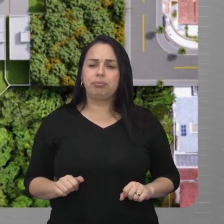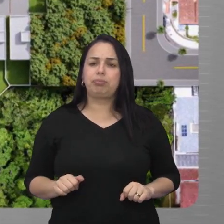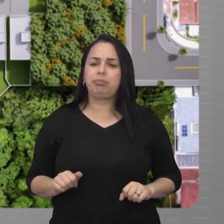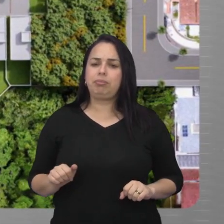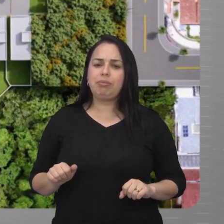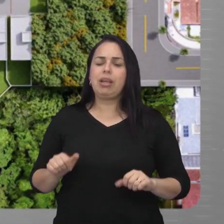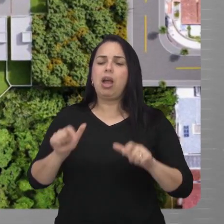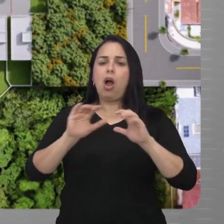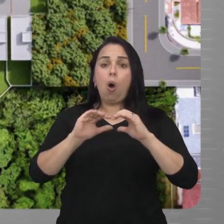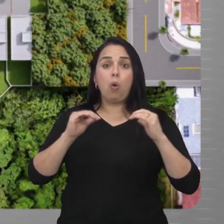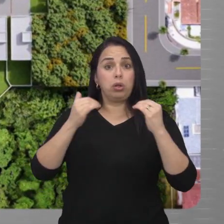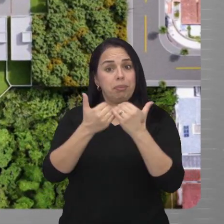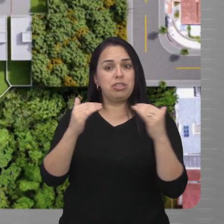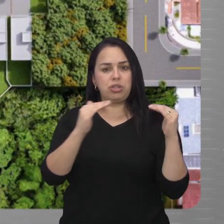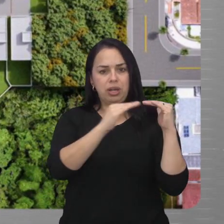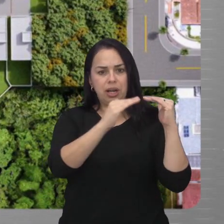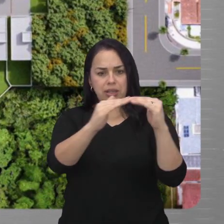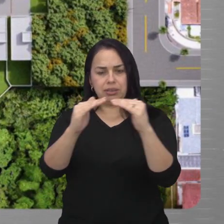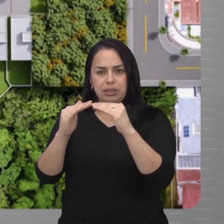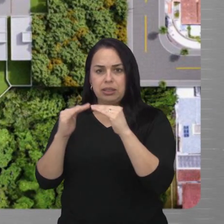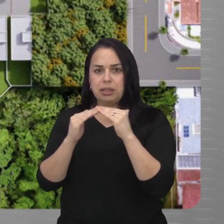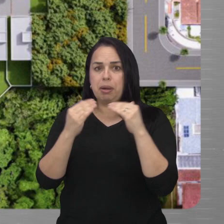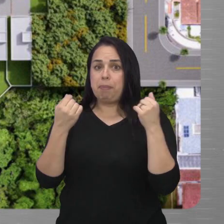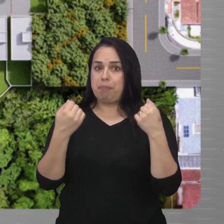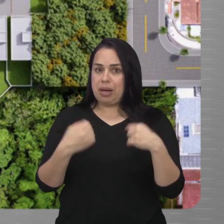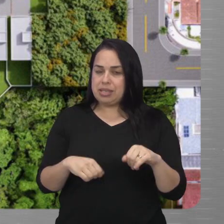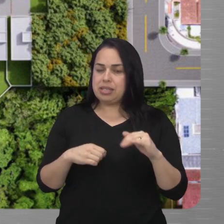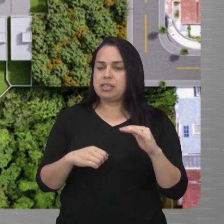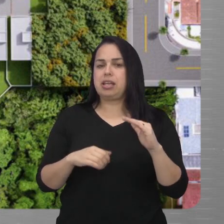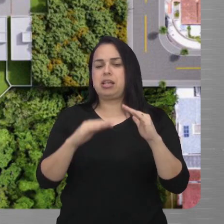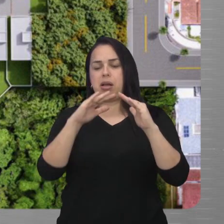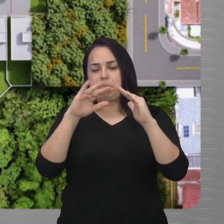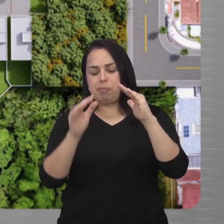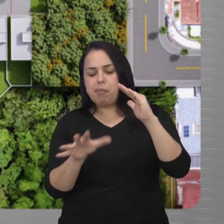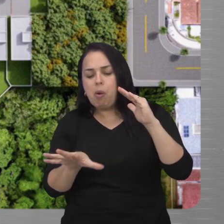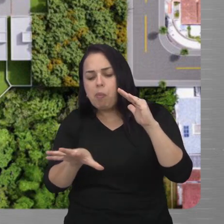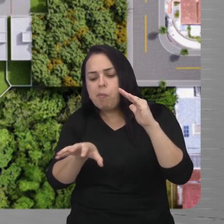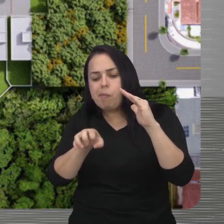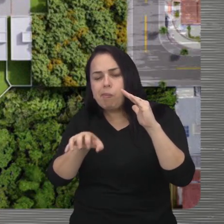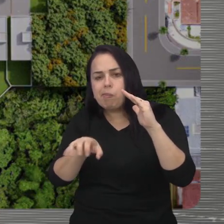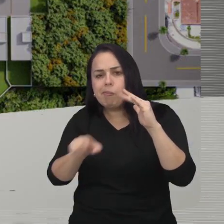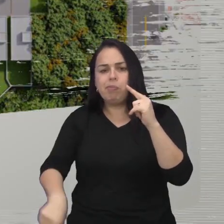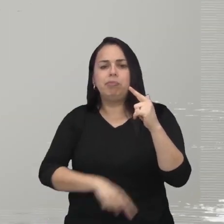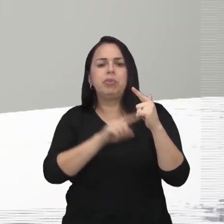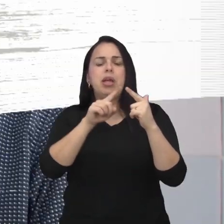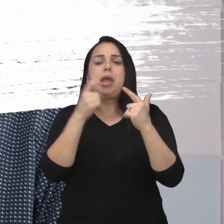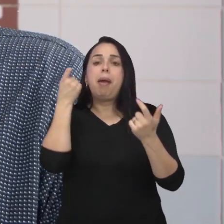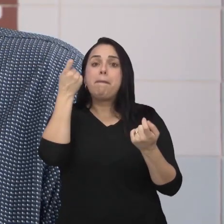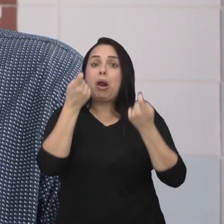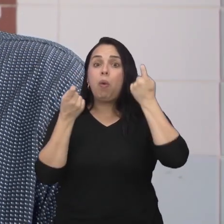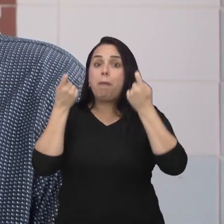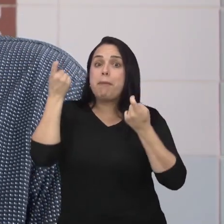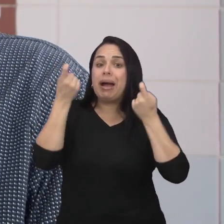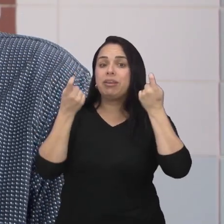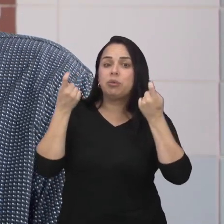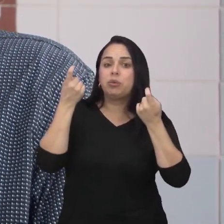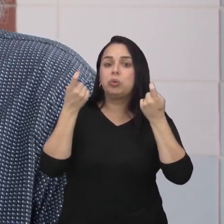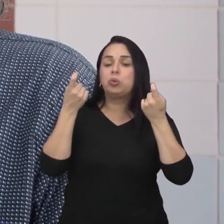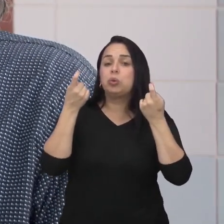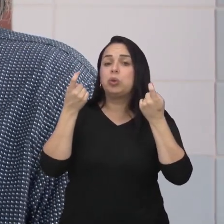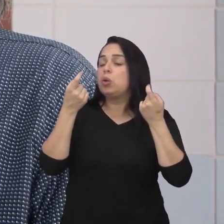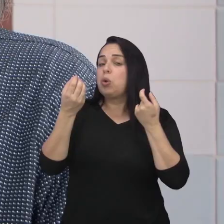E são condomínios que têm que ter uma super permeabilidade, outro tipo de preocupação com